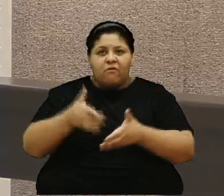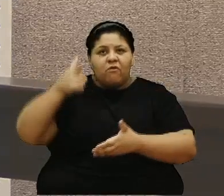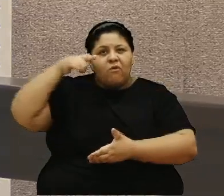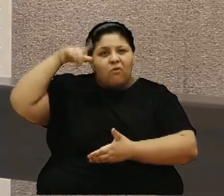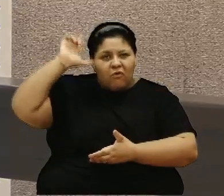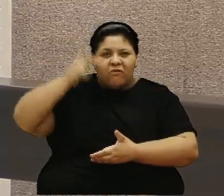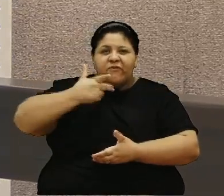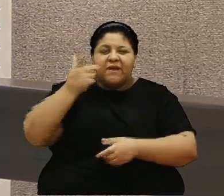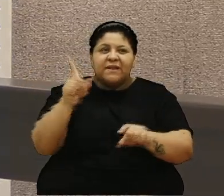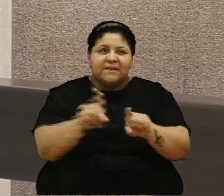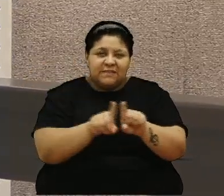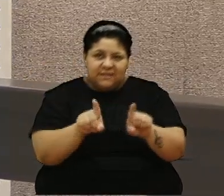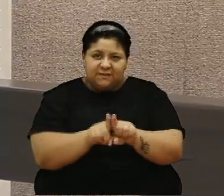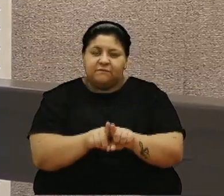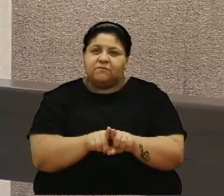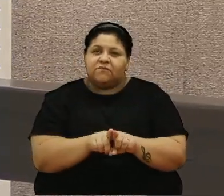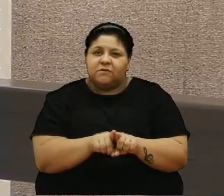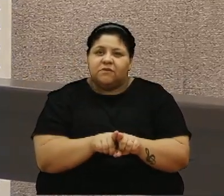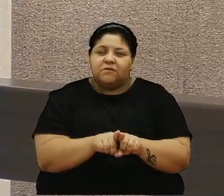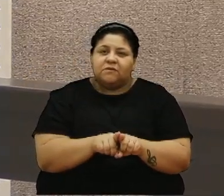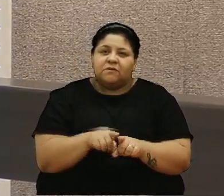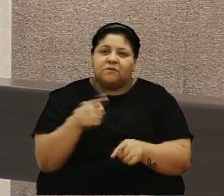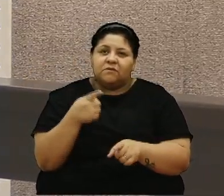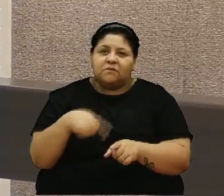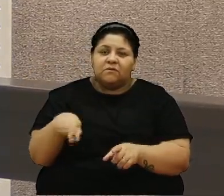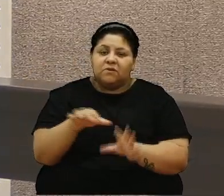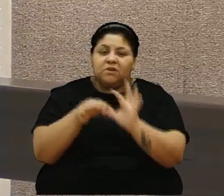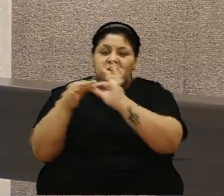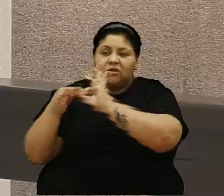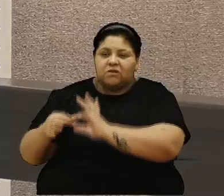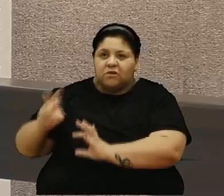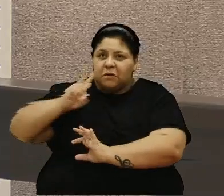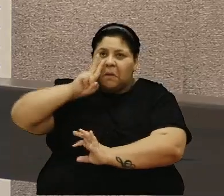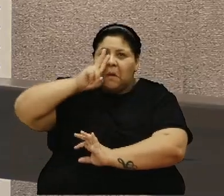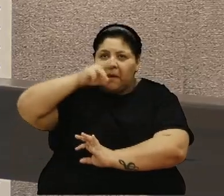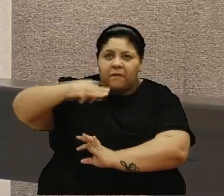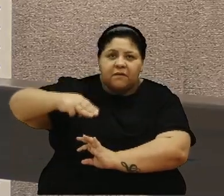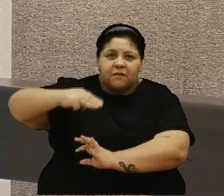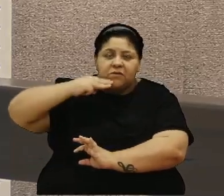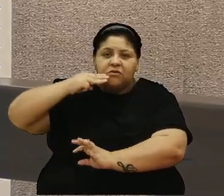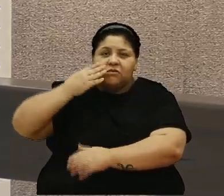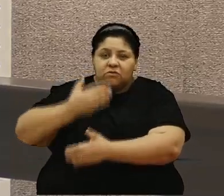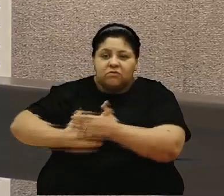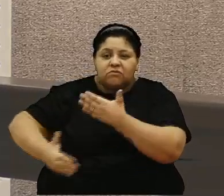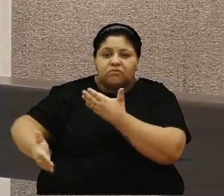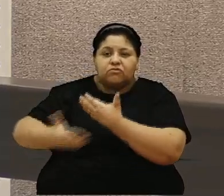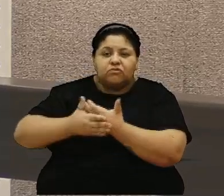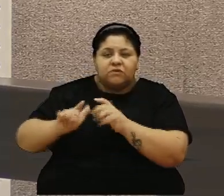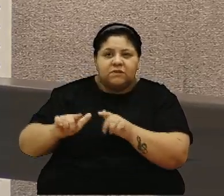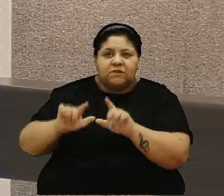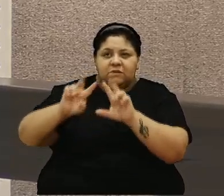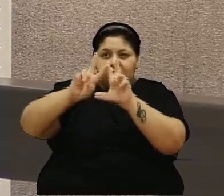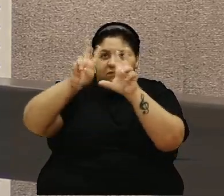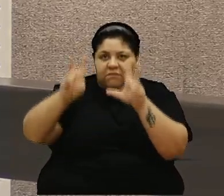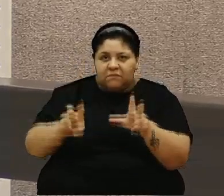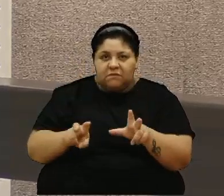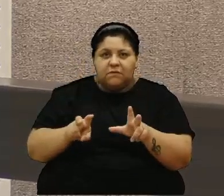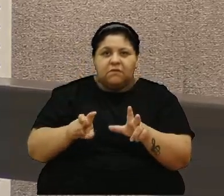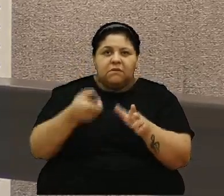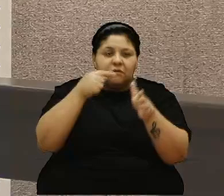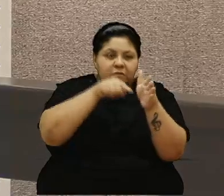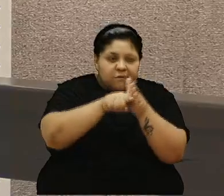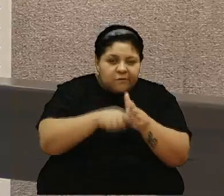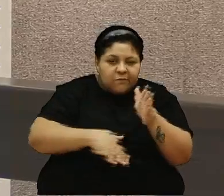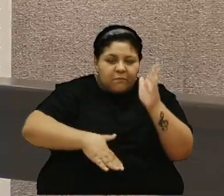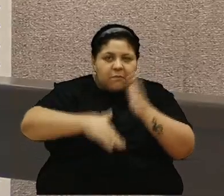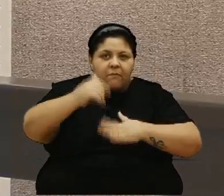na minha fala também no Expediente, justamente para nós unirmos forças, colega Marisol, em torno desta causa, né? Apurar práticas